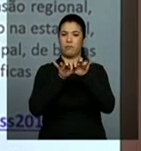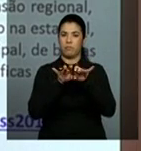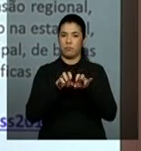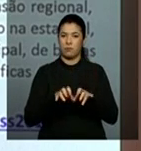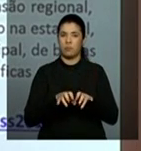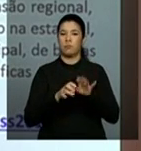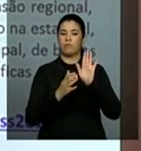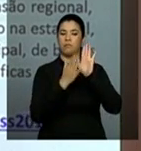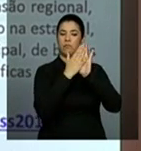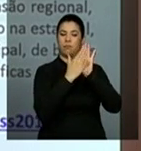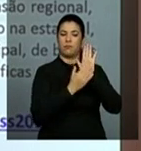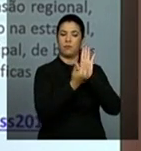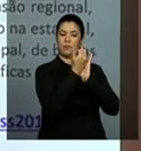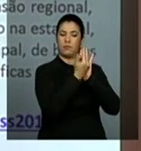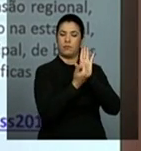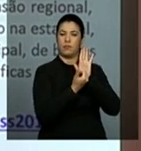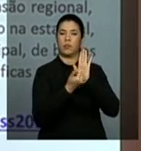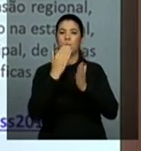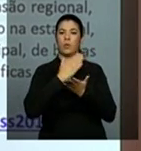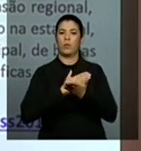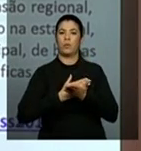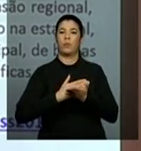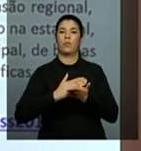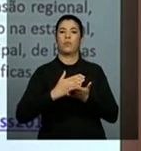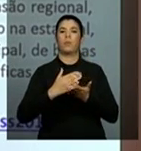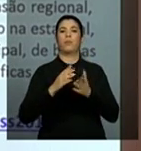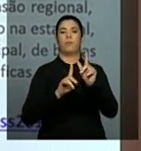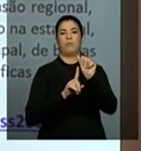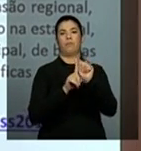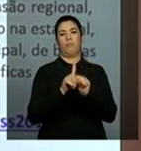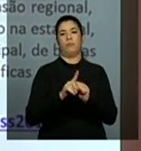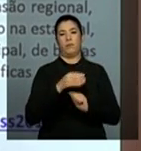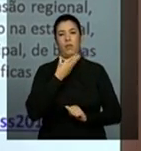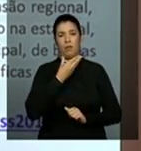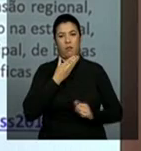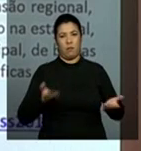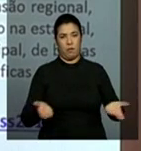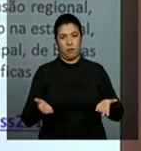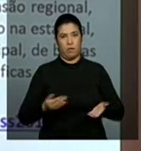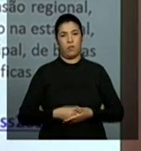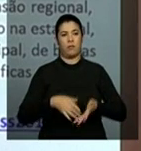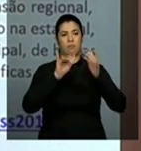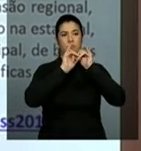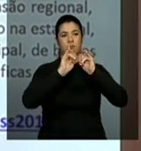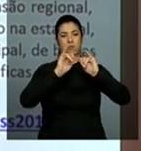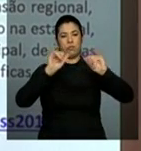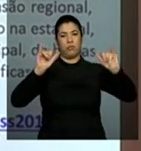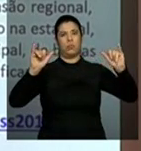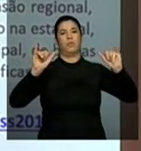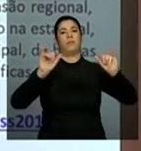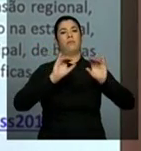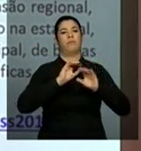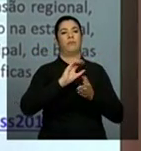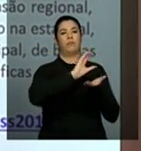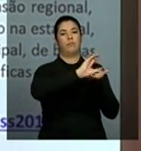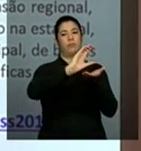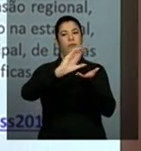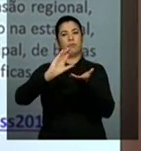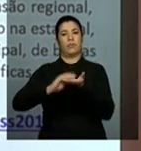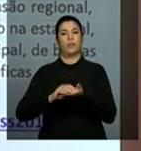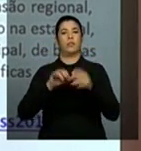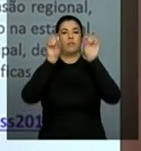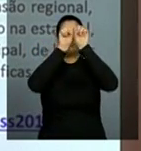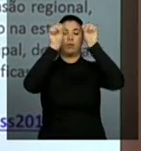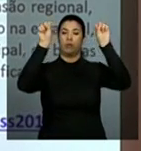Né, no início de dezembro, serão disponibilizados, né, através de um sistema